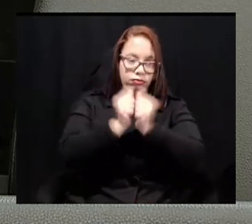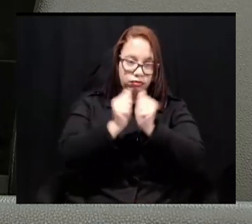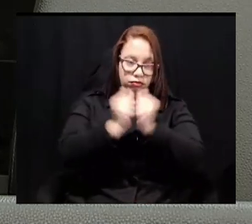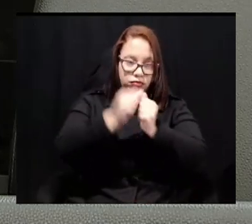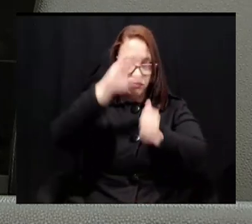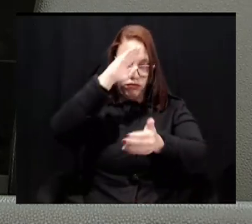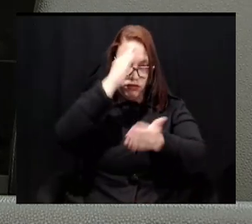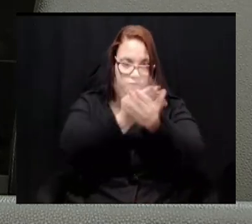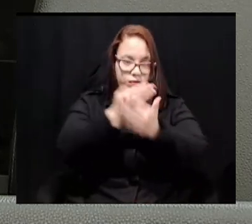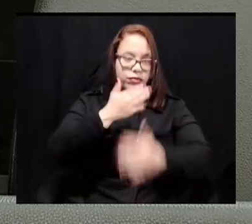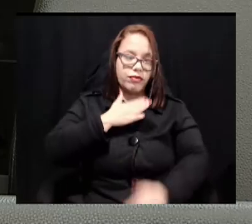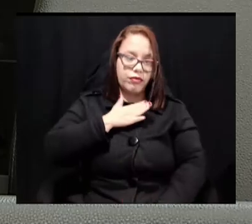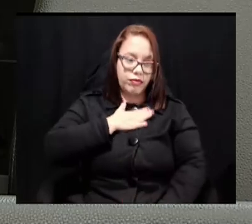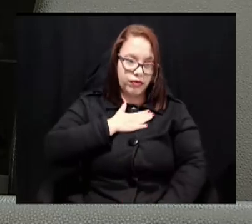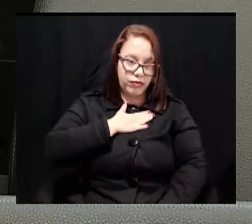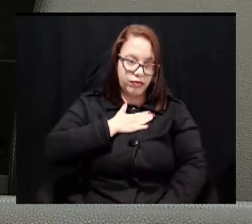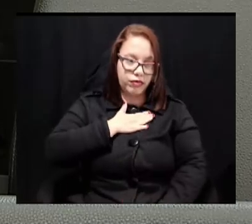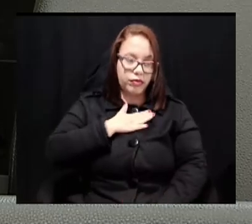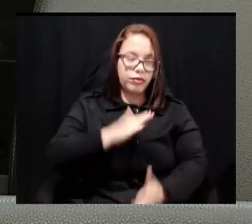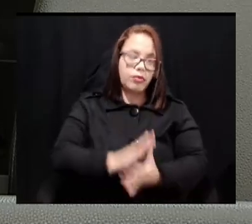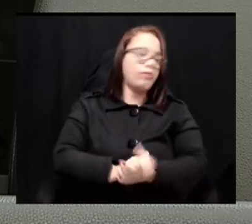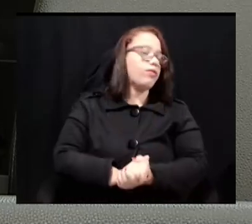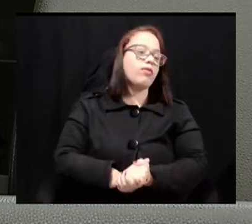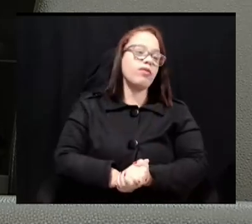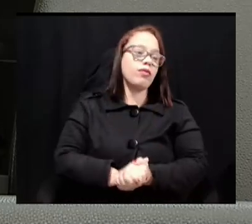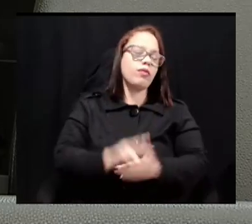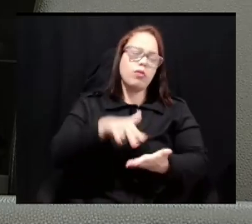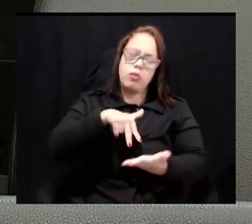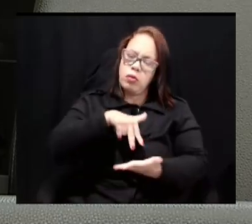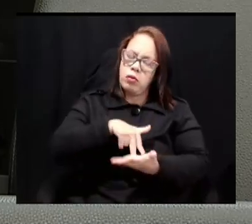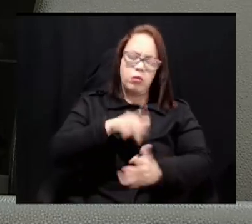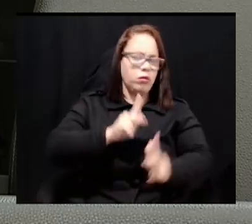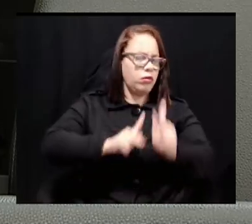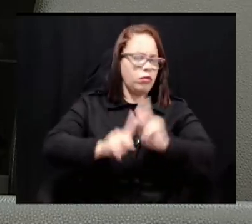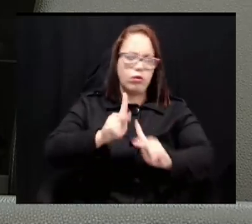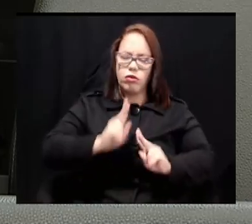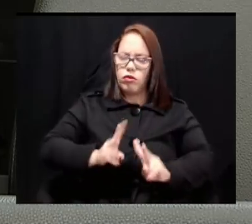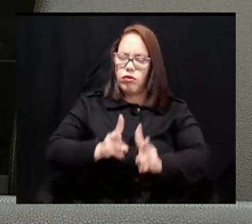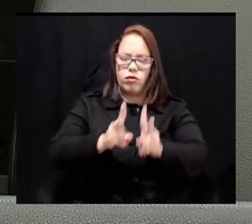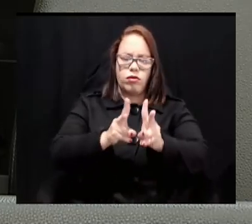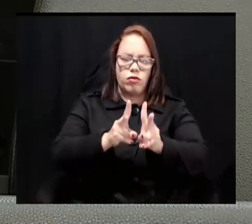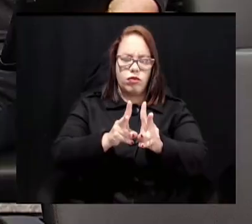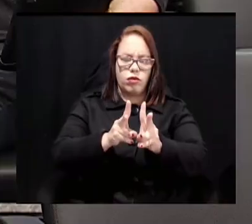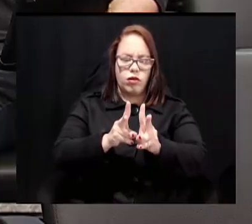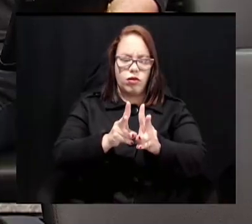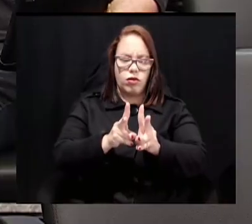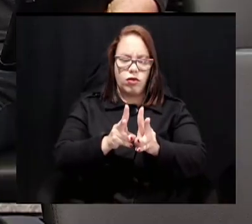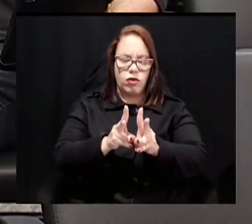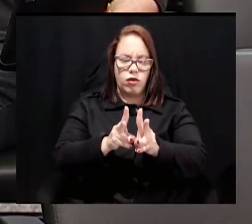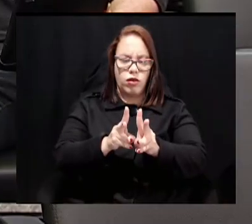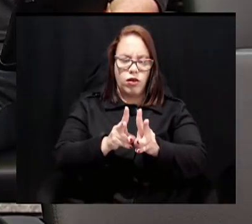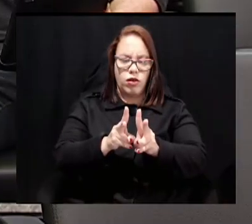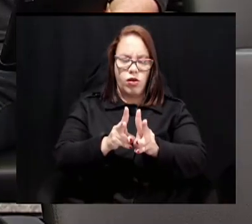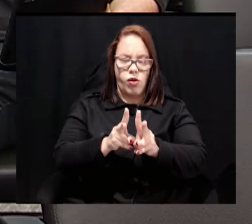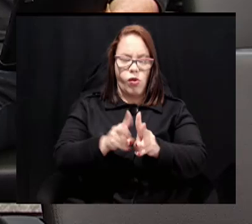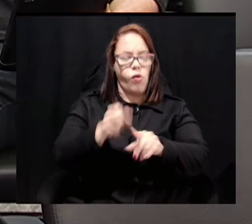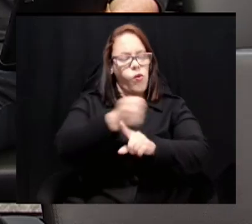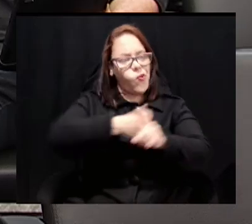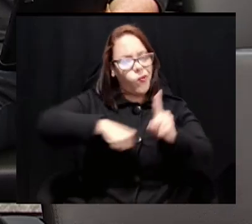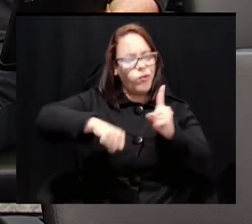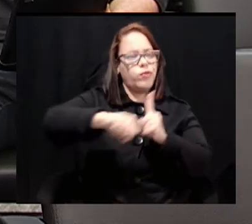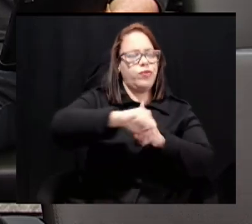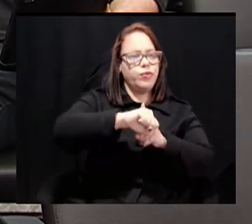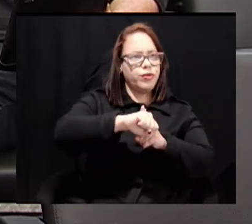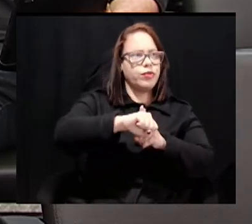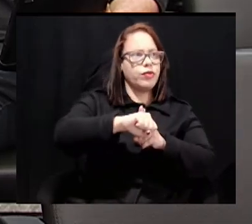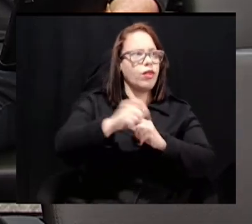mim. E estamos à disposição da população sempre, tentando um diálogo profundo com a sociedade, em busca de